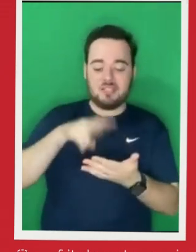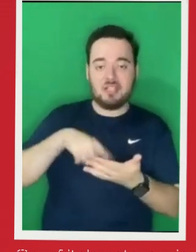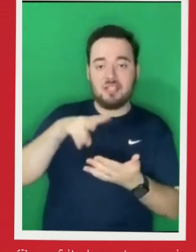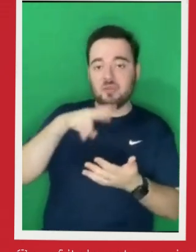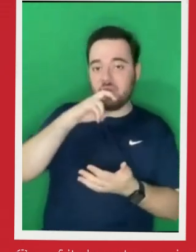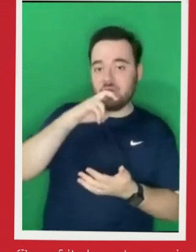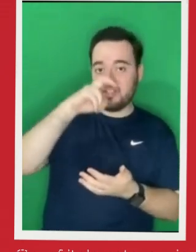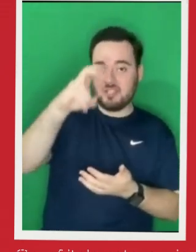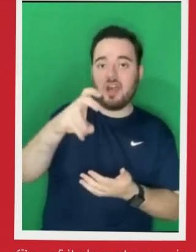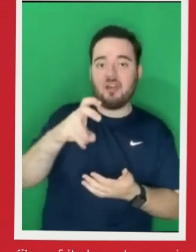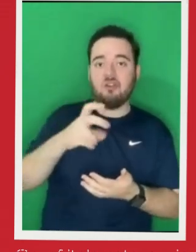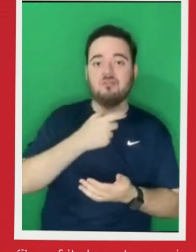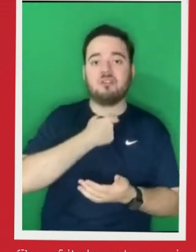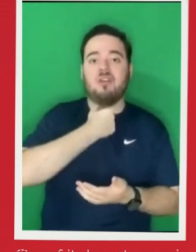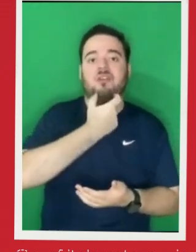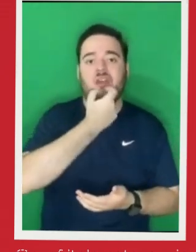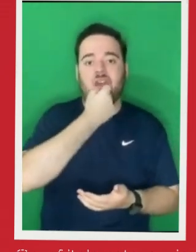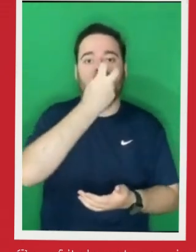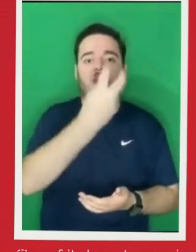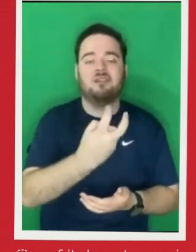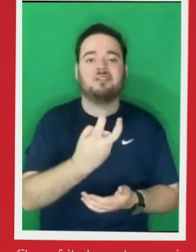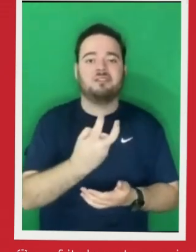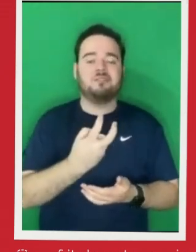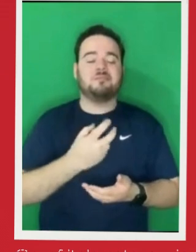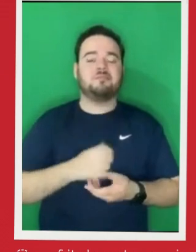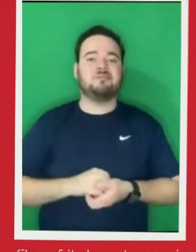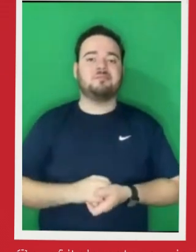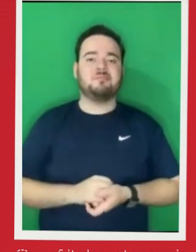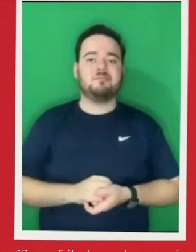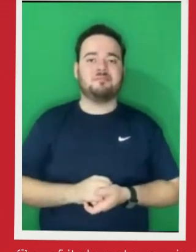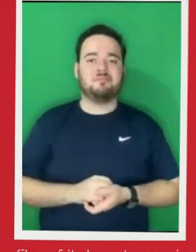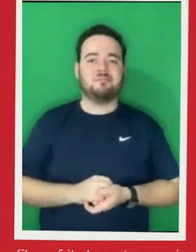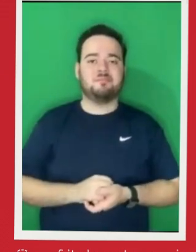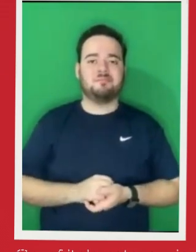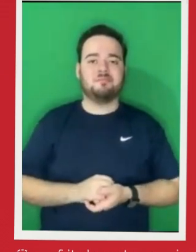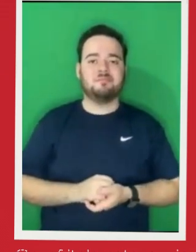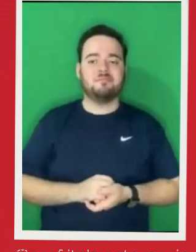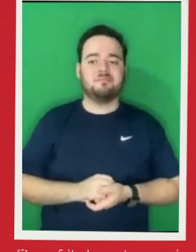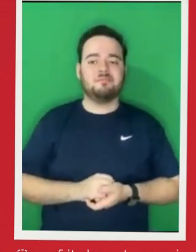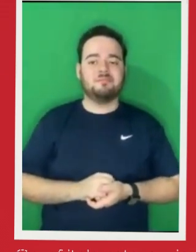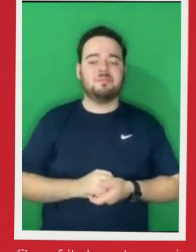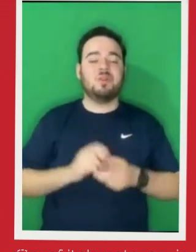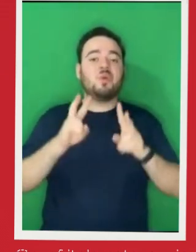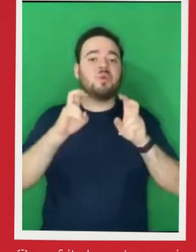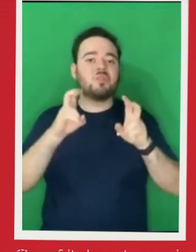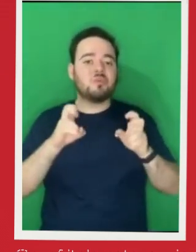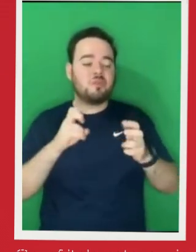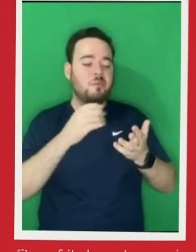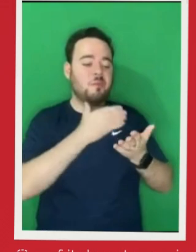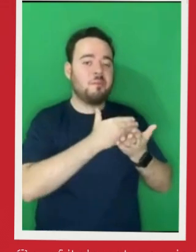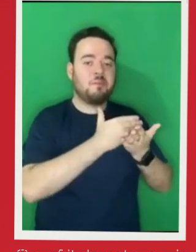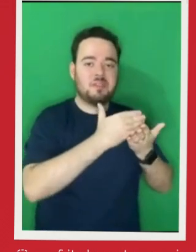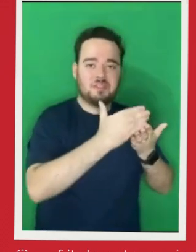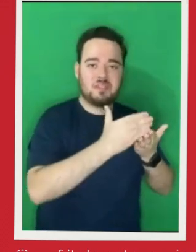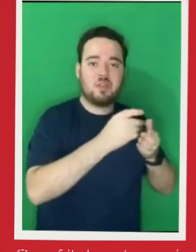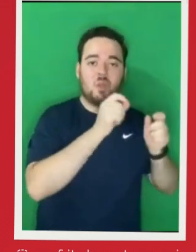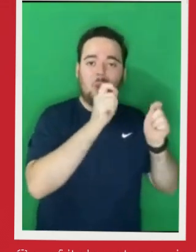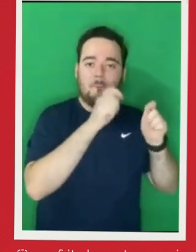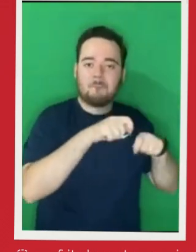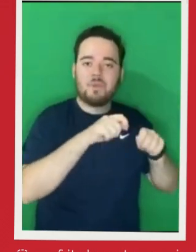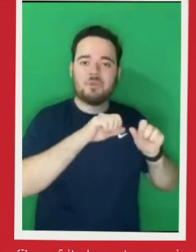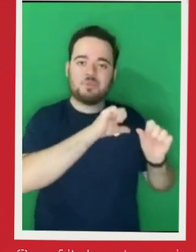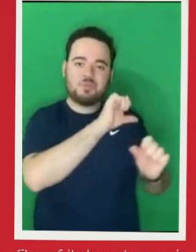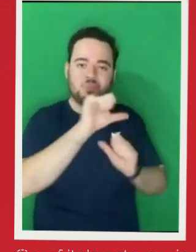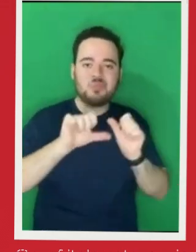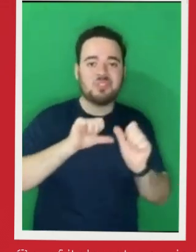em voz alta, uma para as outras. Sobre não começar pela introdução, pode